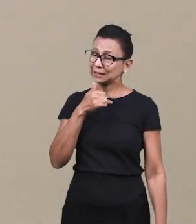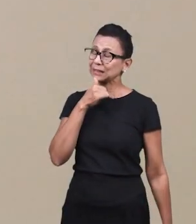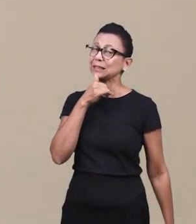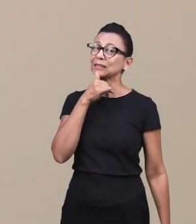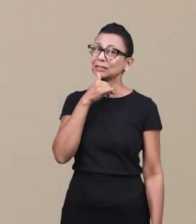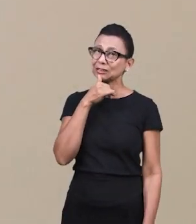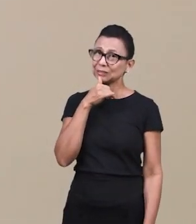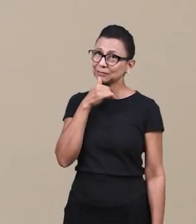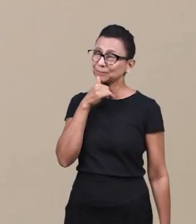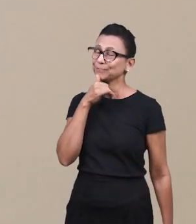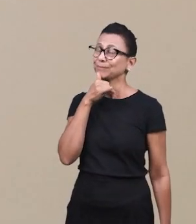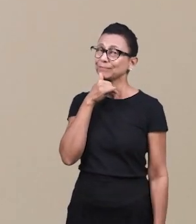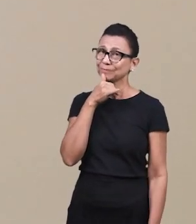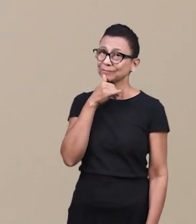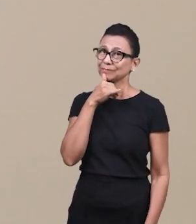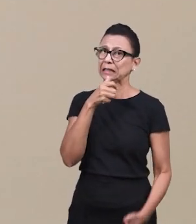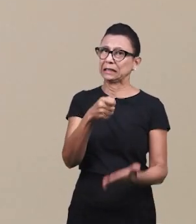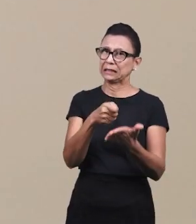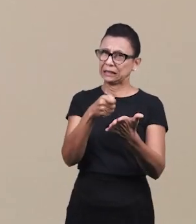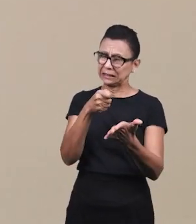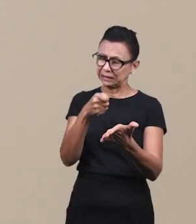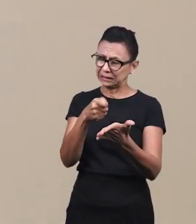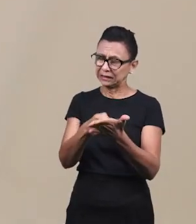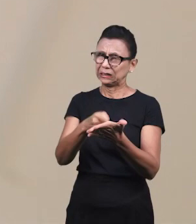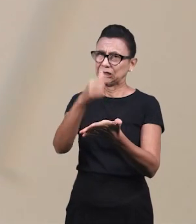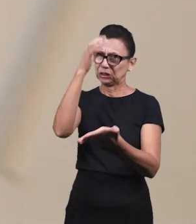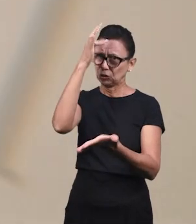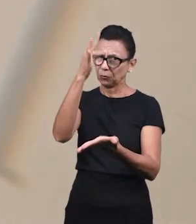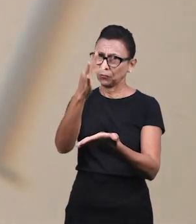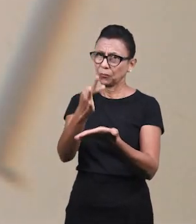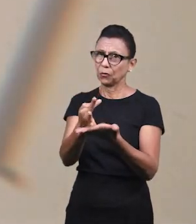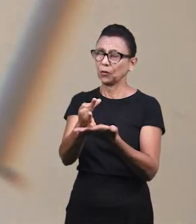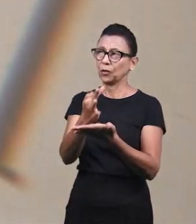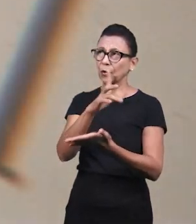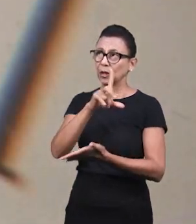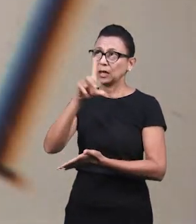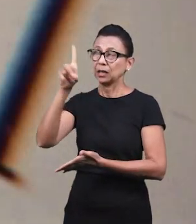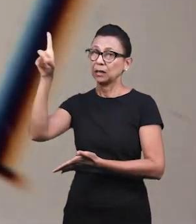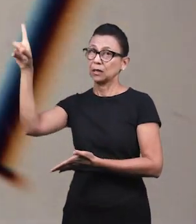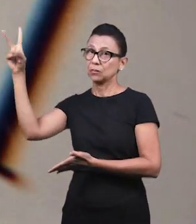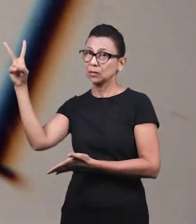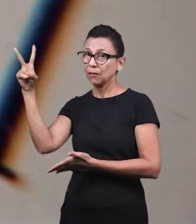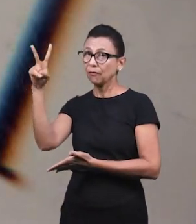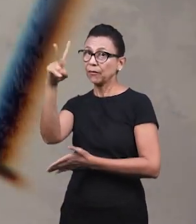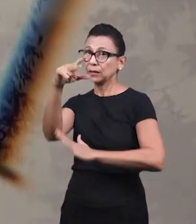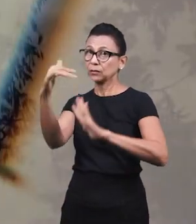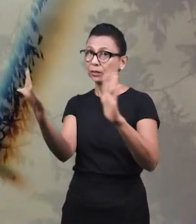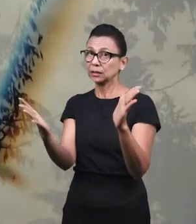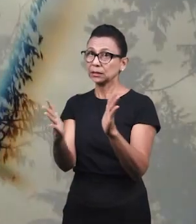A hora é triste, com fé insiste, Deus te ouvirá.